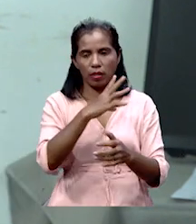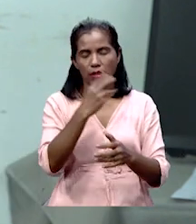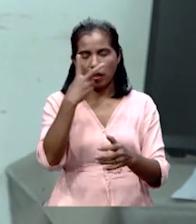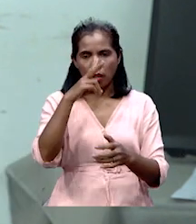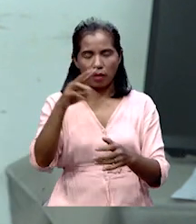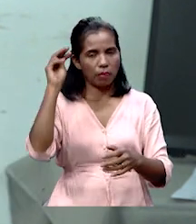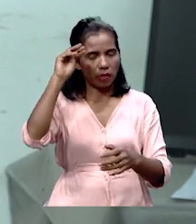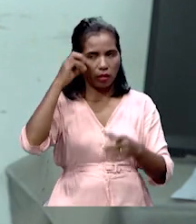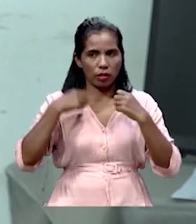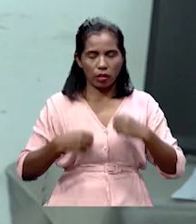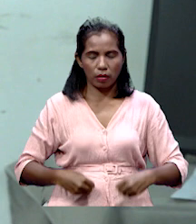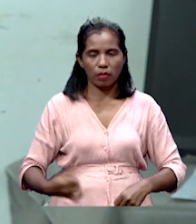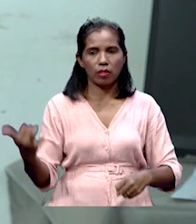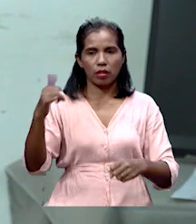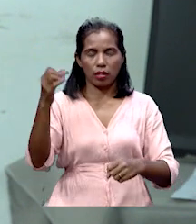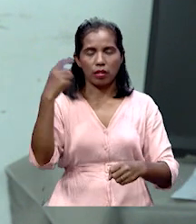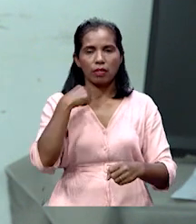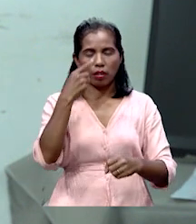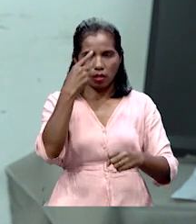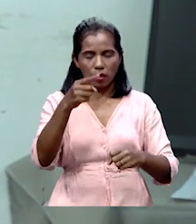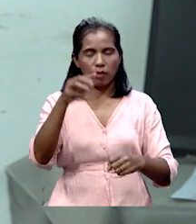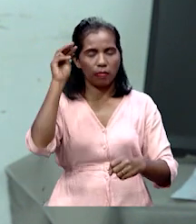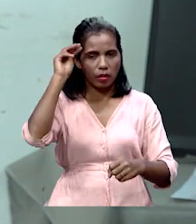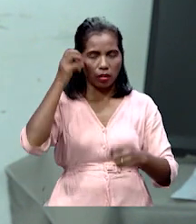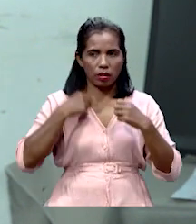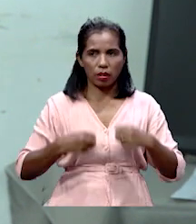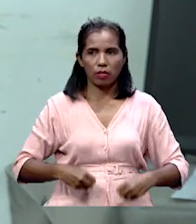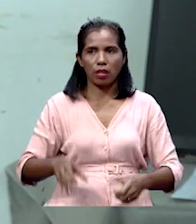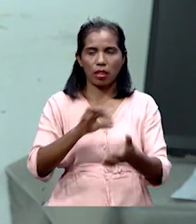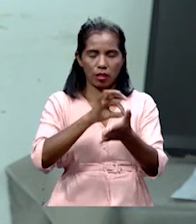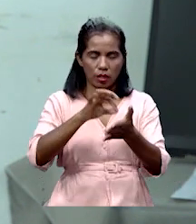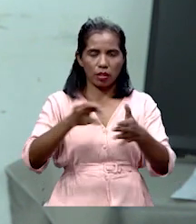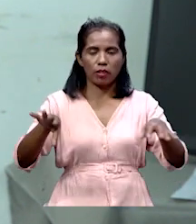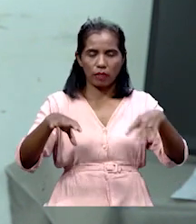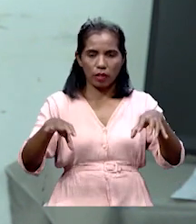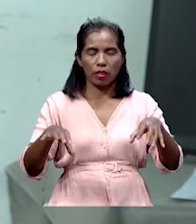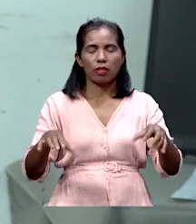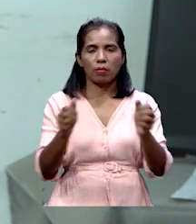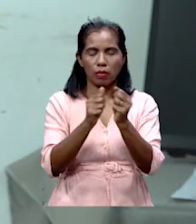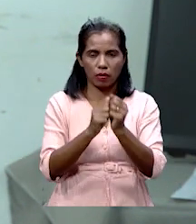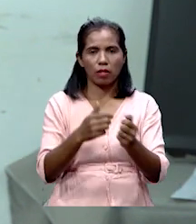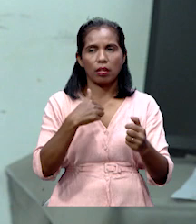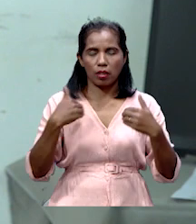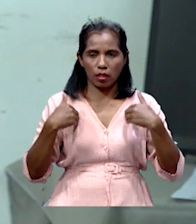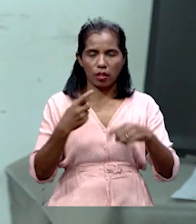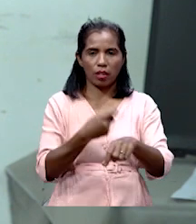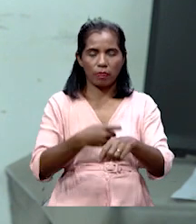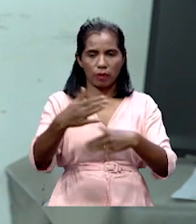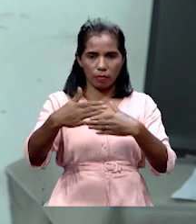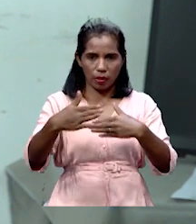Saúde e sira informa kata e socialense Ministério da Saúde assina na memorando na beia e hende te tempo barek ser sebolu